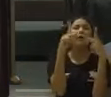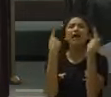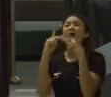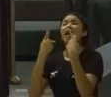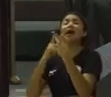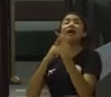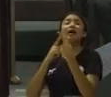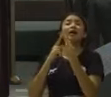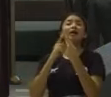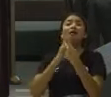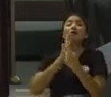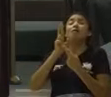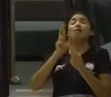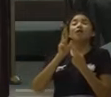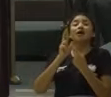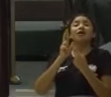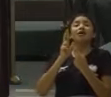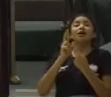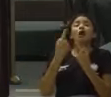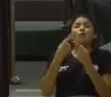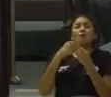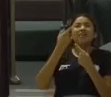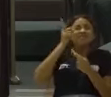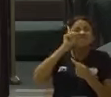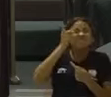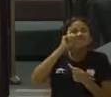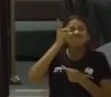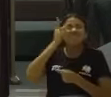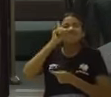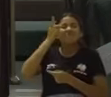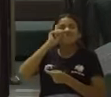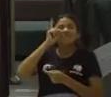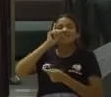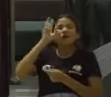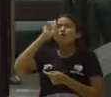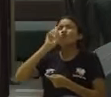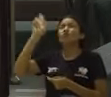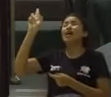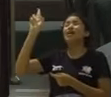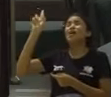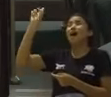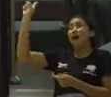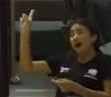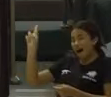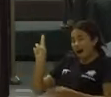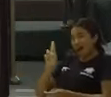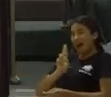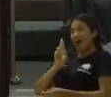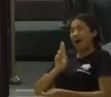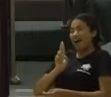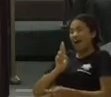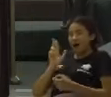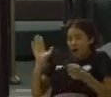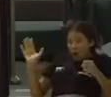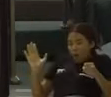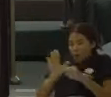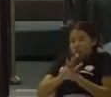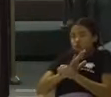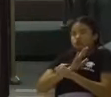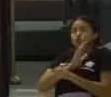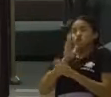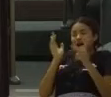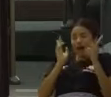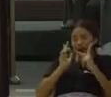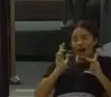Porque eu digo, porque diariamente o Senhor vem a mim e me abastece com a sua